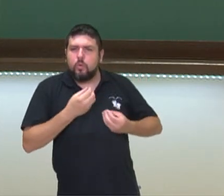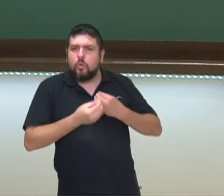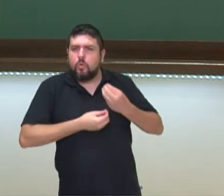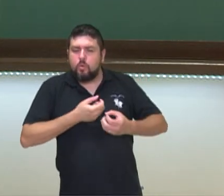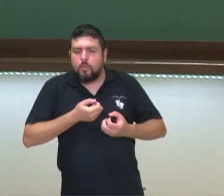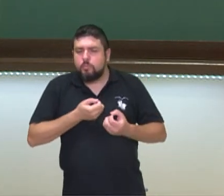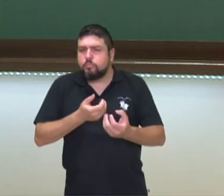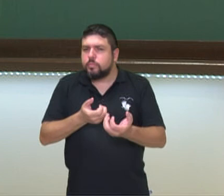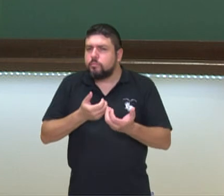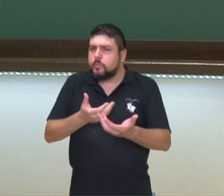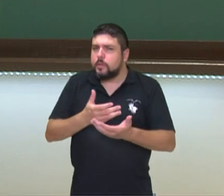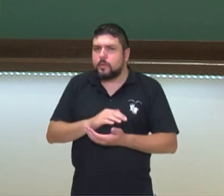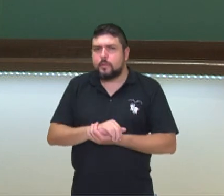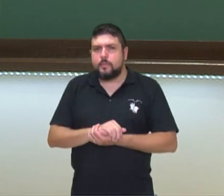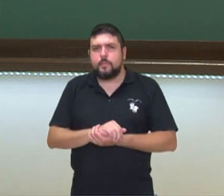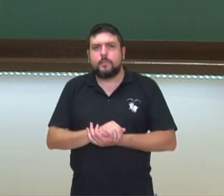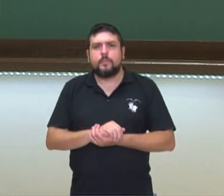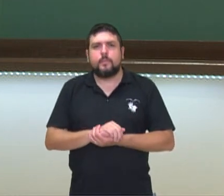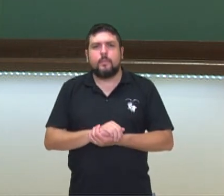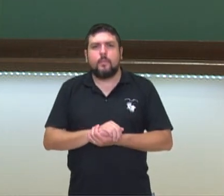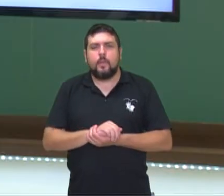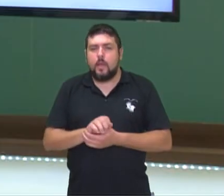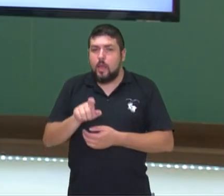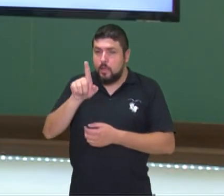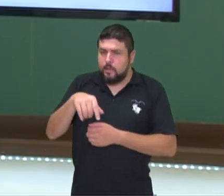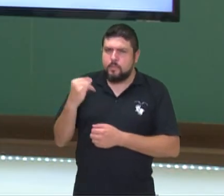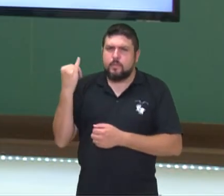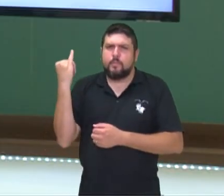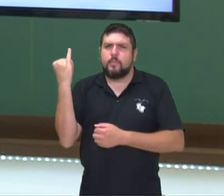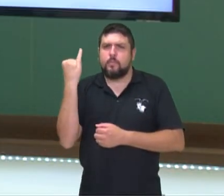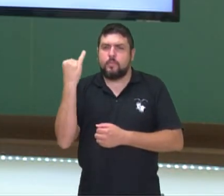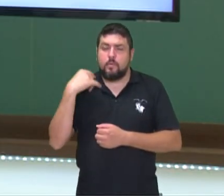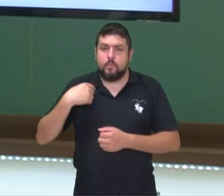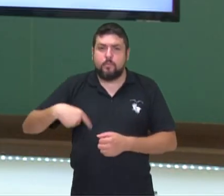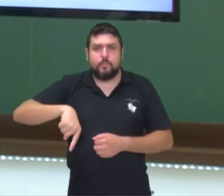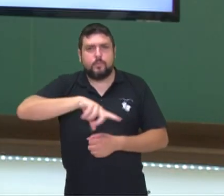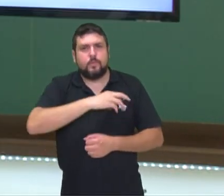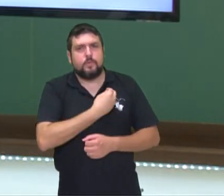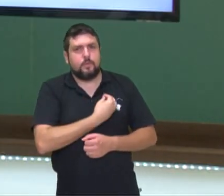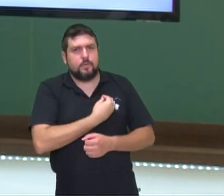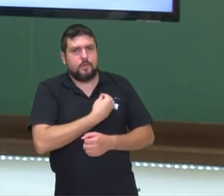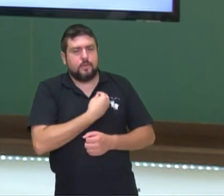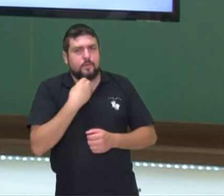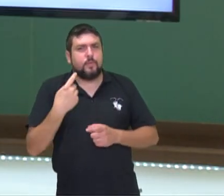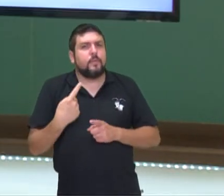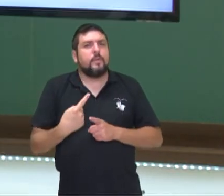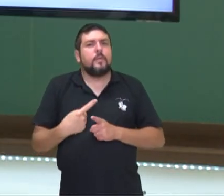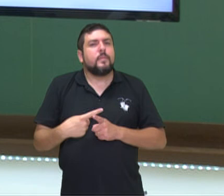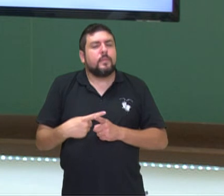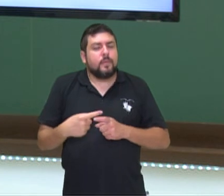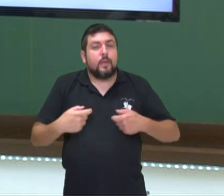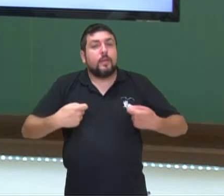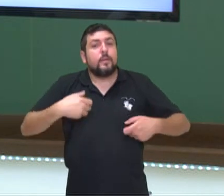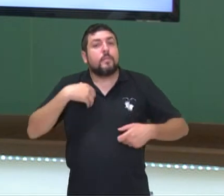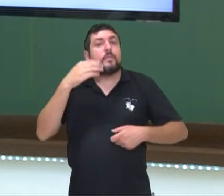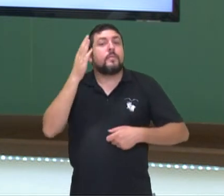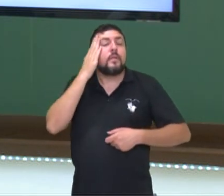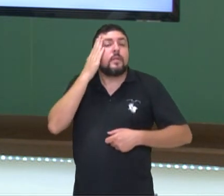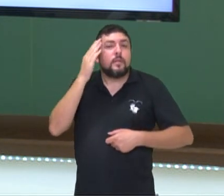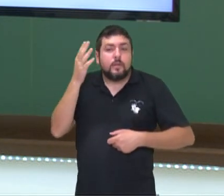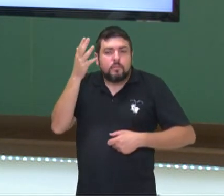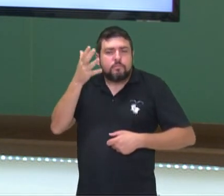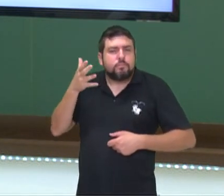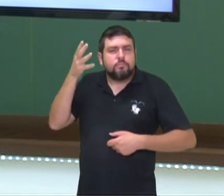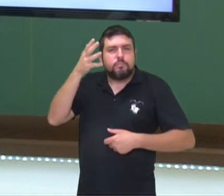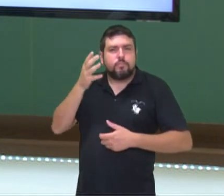a sua mensagem, na arte de bem falar. Ela é fundamental em nossa vida Por quê? Nós precisamos saber usar o discurso, porque